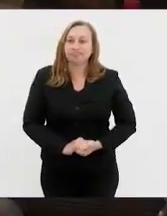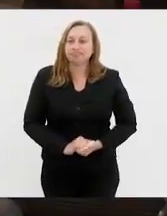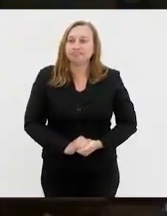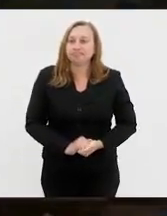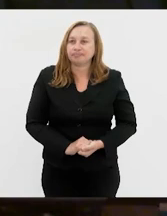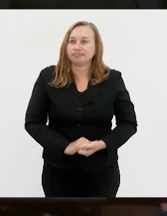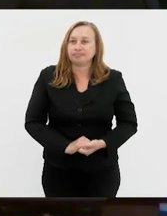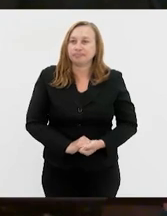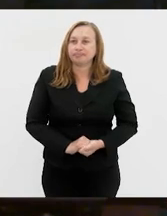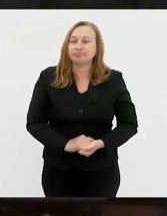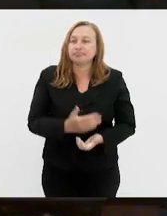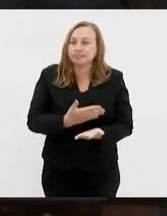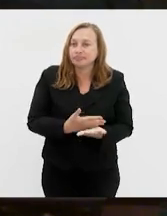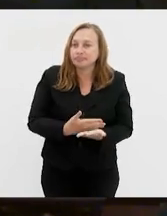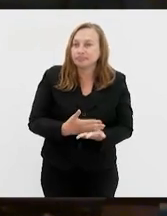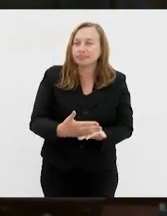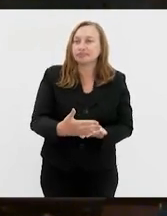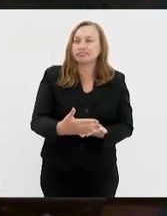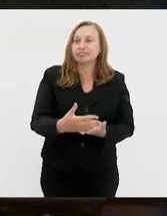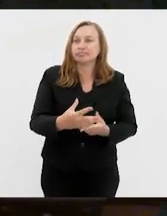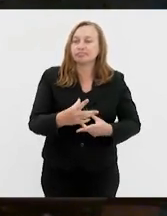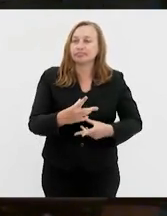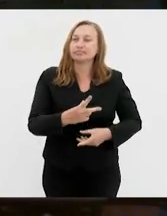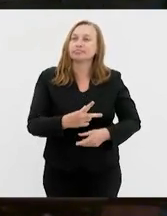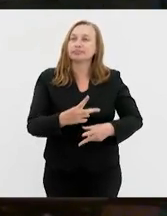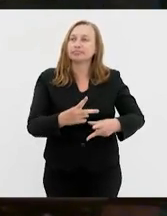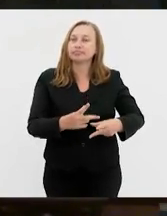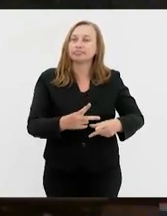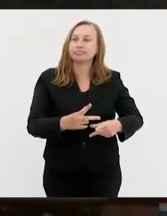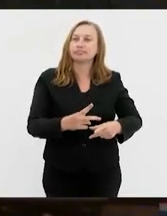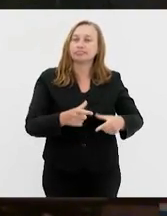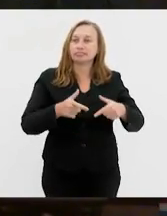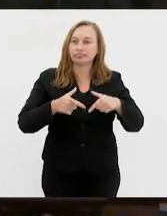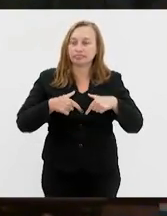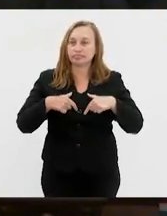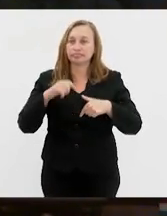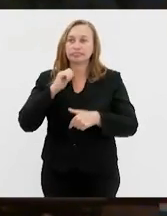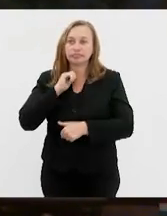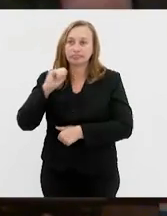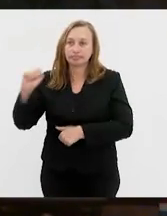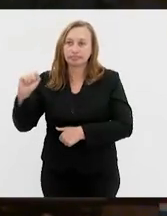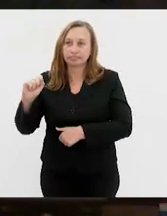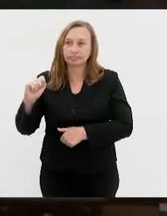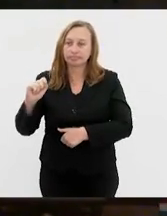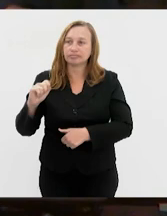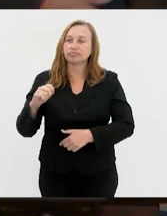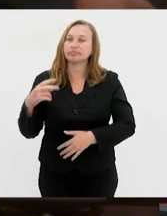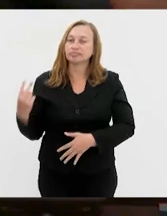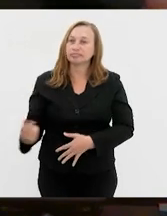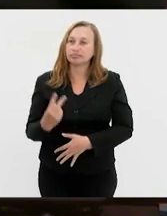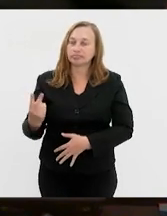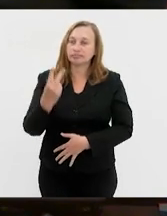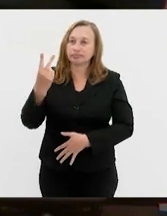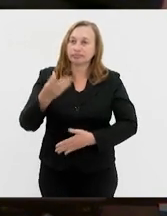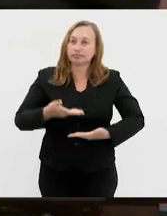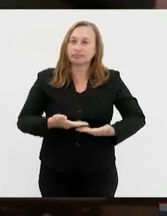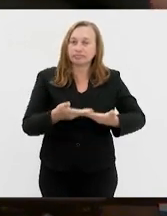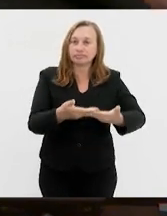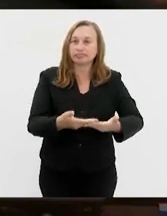Vamos dar início aí à entrega da medalha de Tiradentes, né? A maior honraria oferecida por essa casa